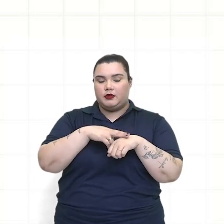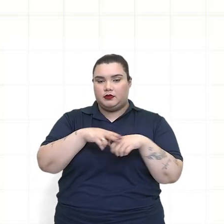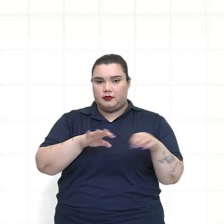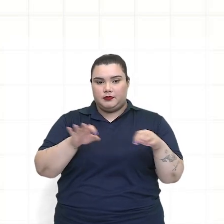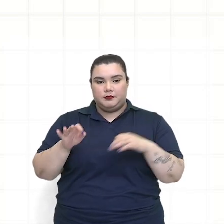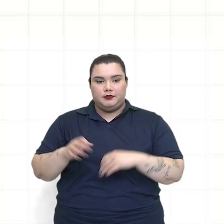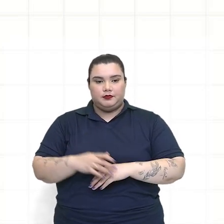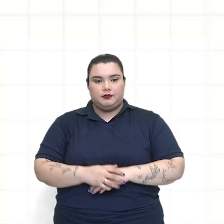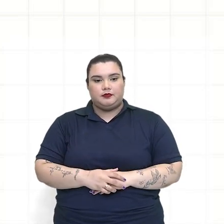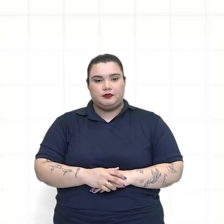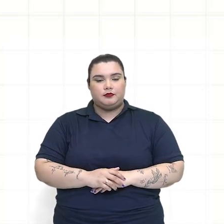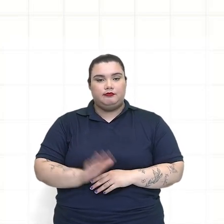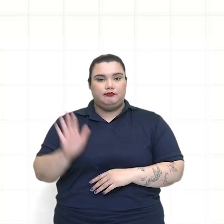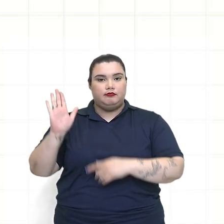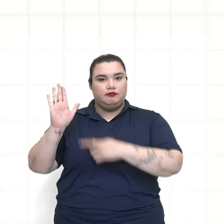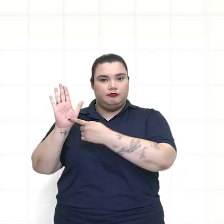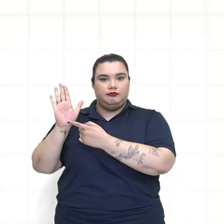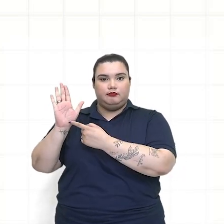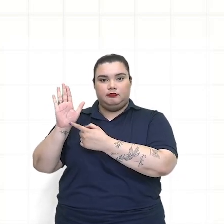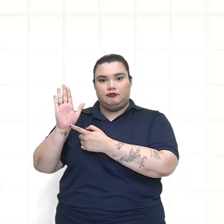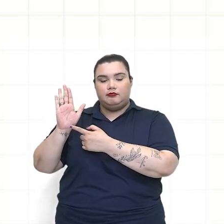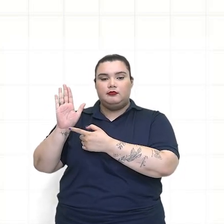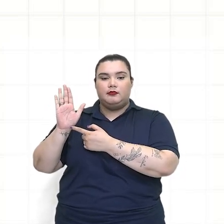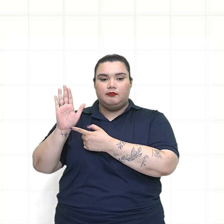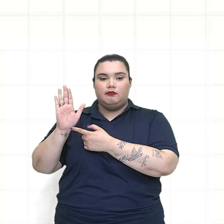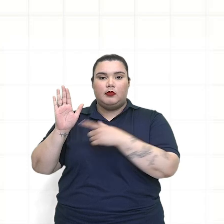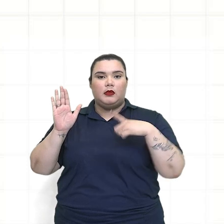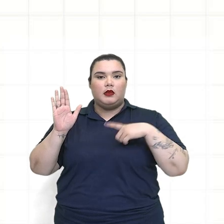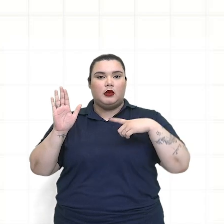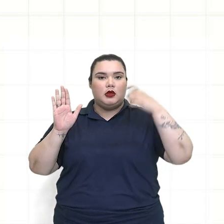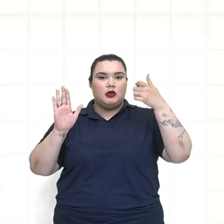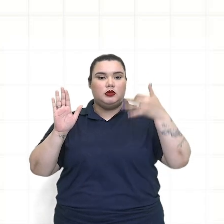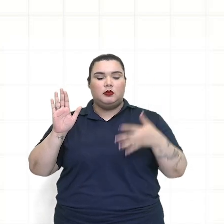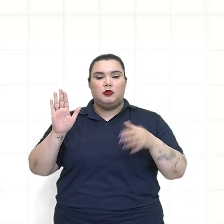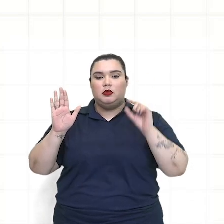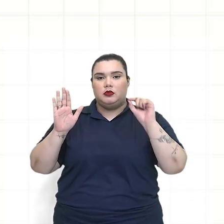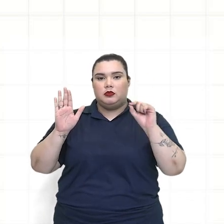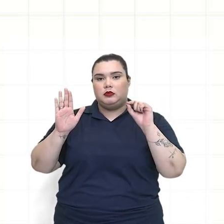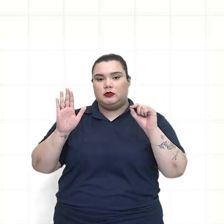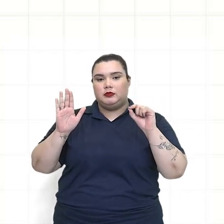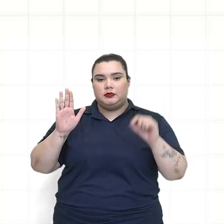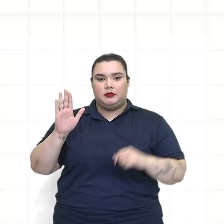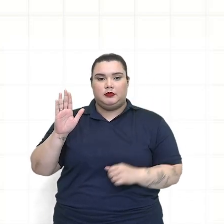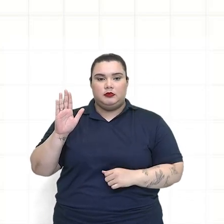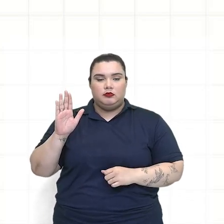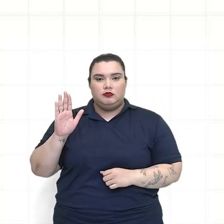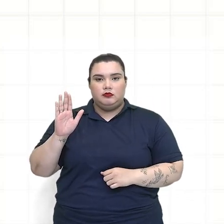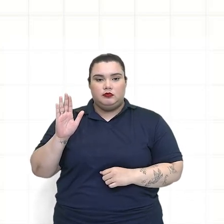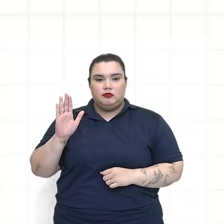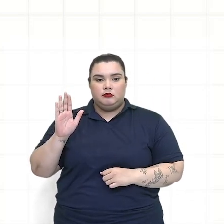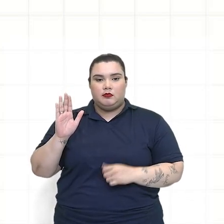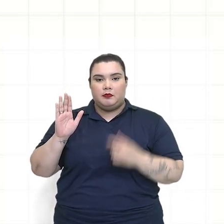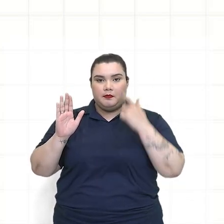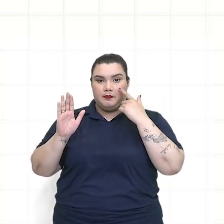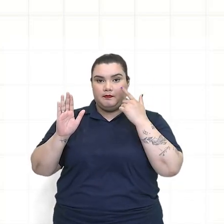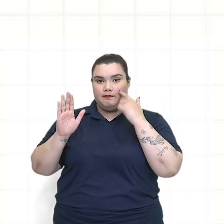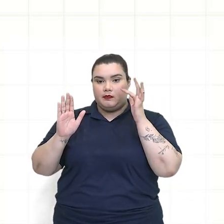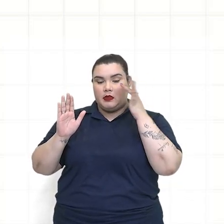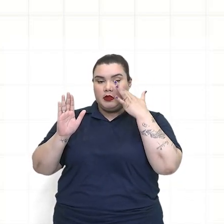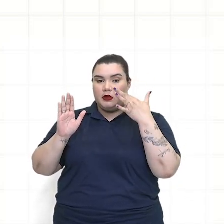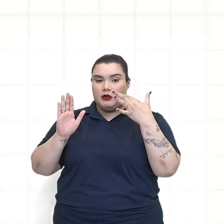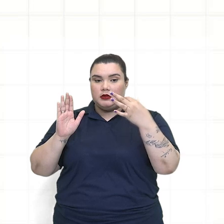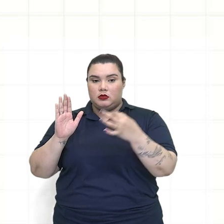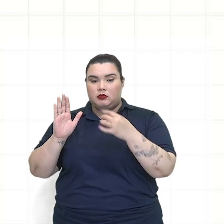esverdeada. O da mão esquerda, né, vamos contar aqui, ó, a partir daqui,